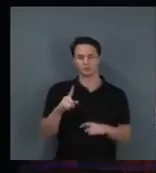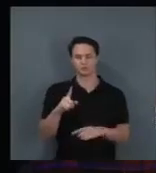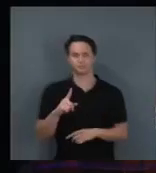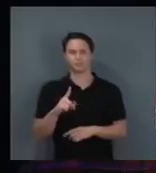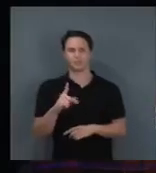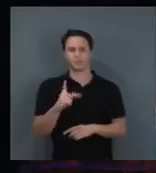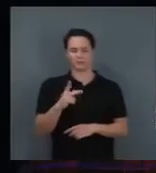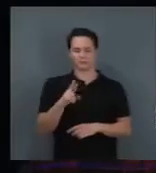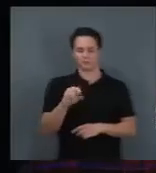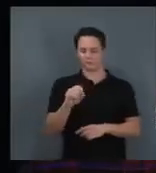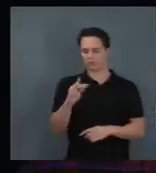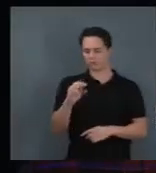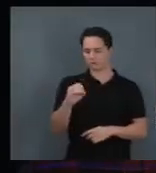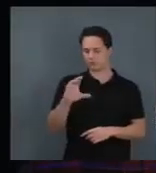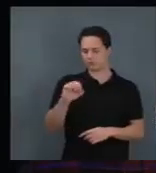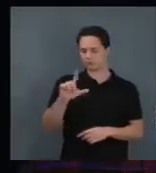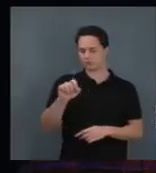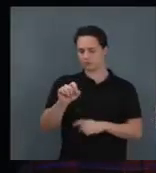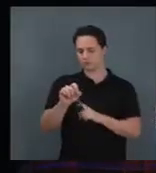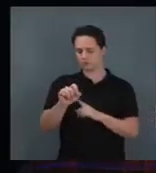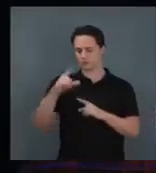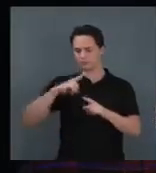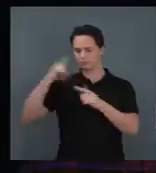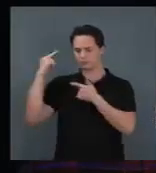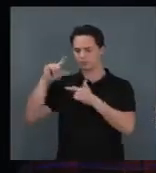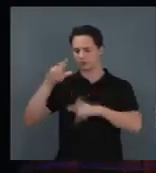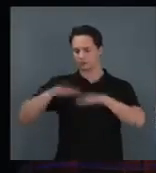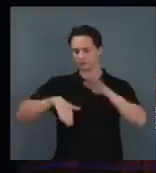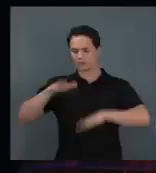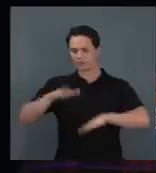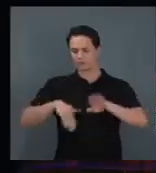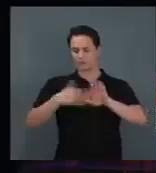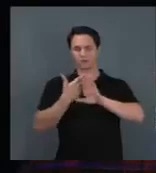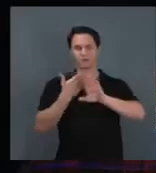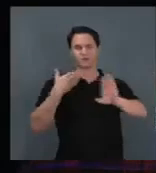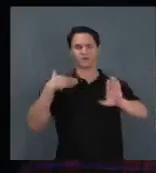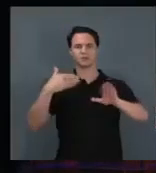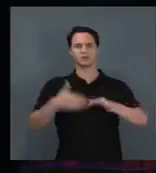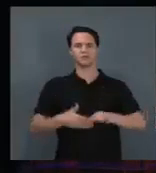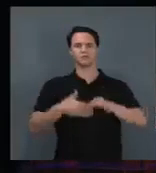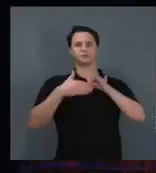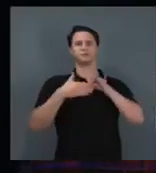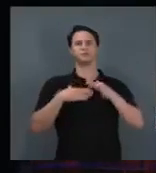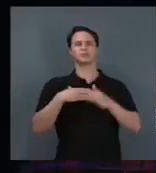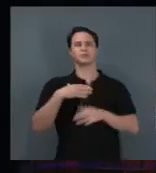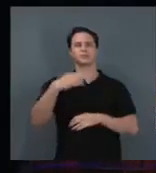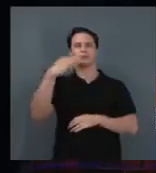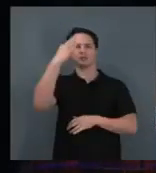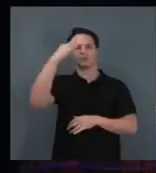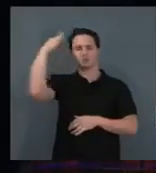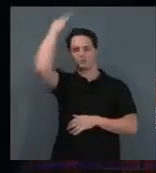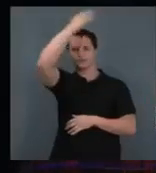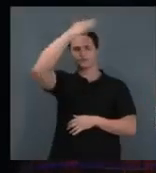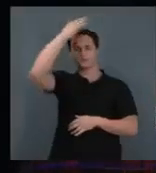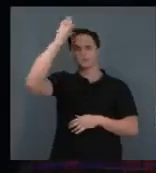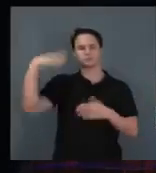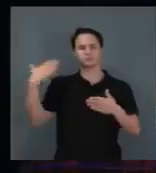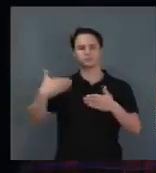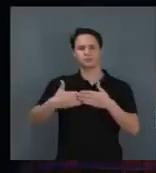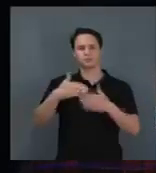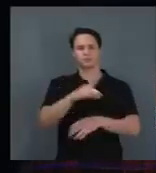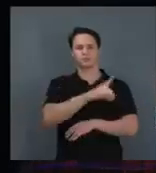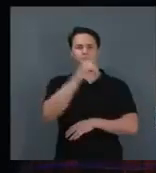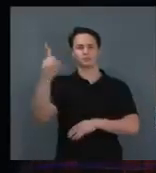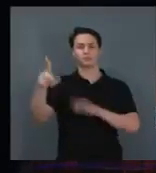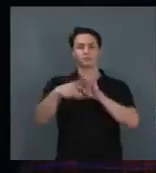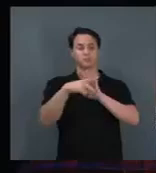muitas vezes afastavam a liderança espiritual do cotidiano, do dia a dia